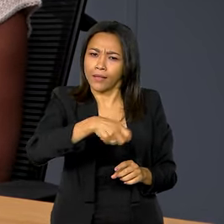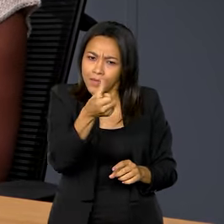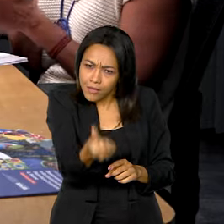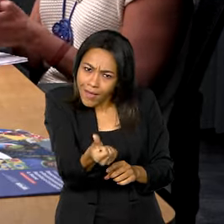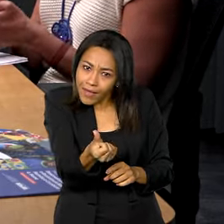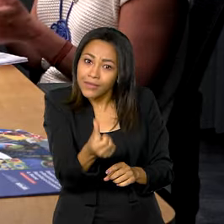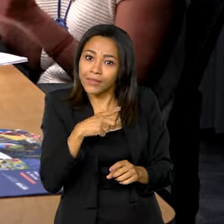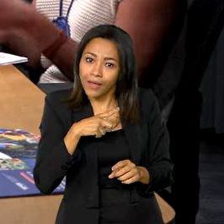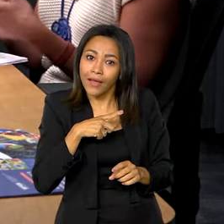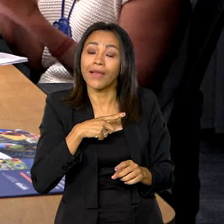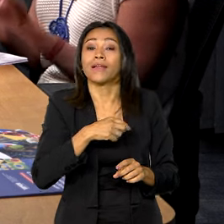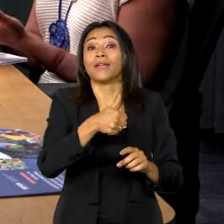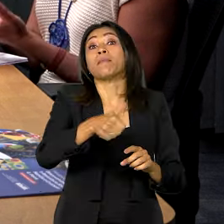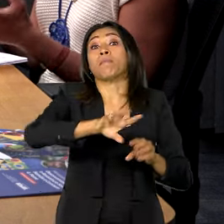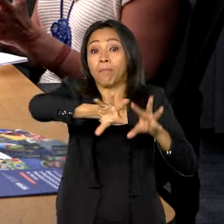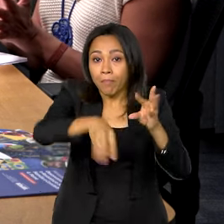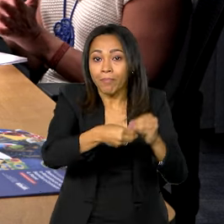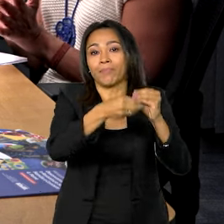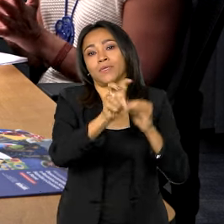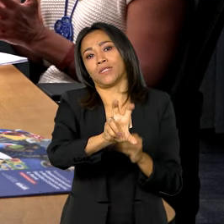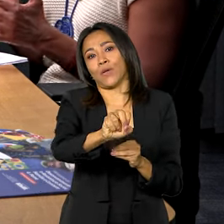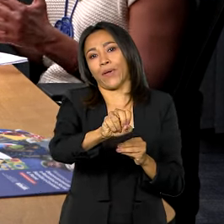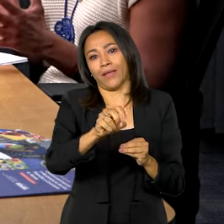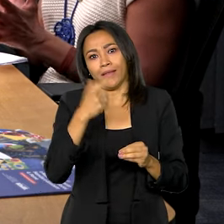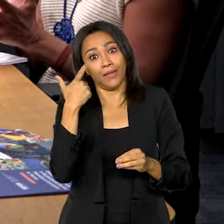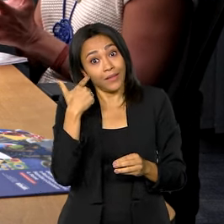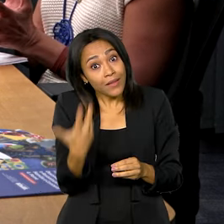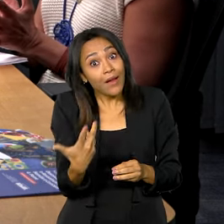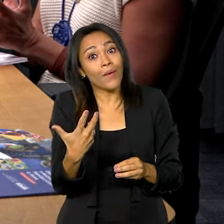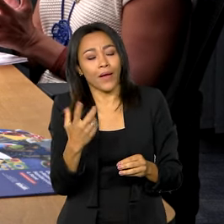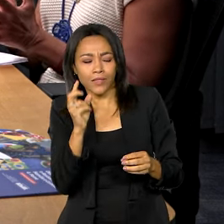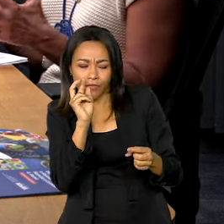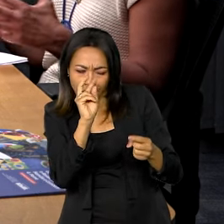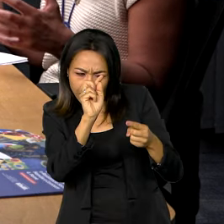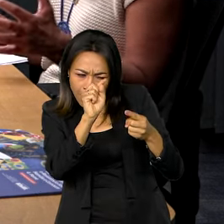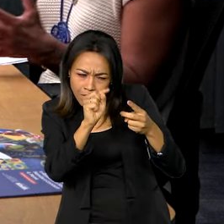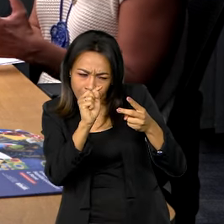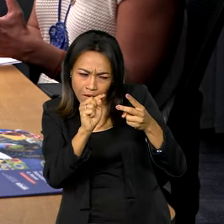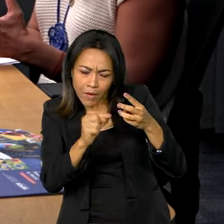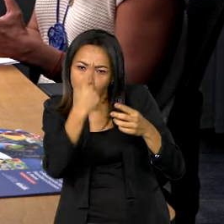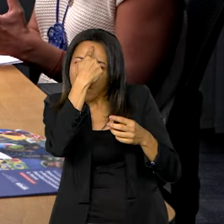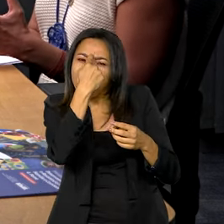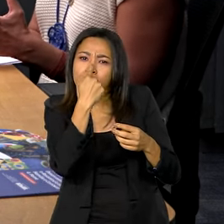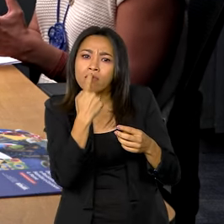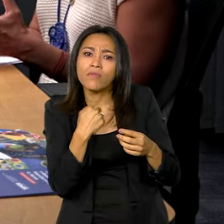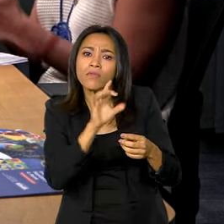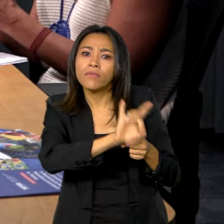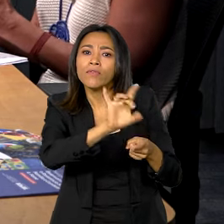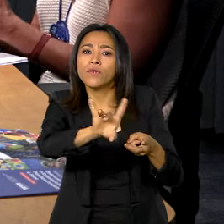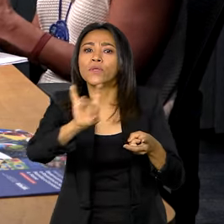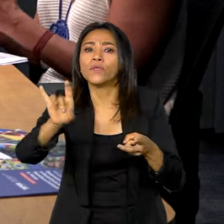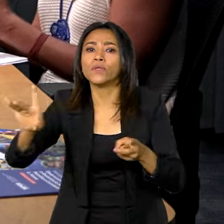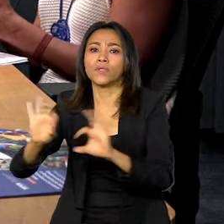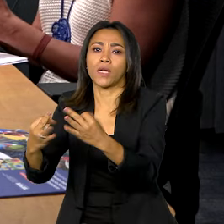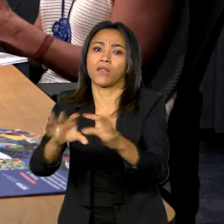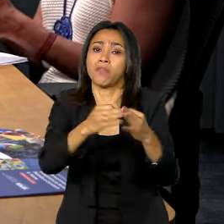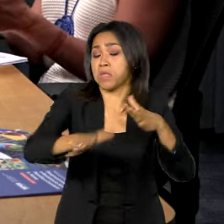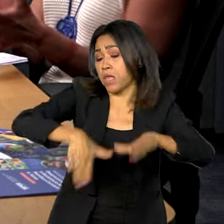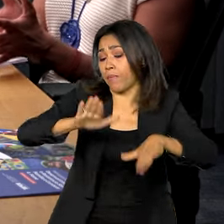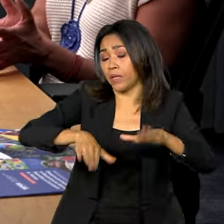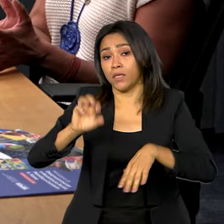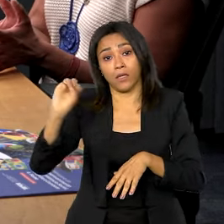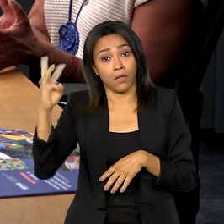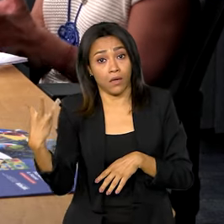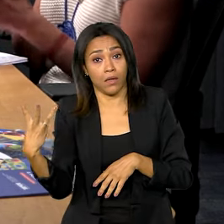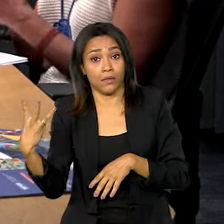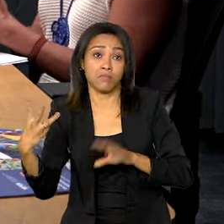que é o benefício nutriz mais 50 então a gente olha exatamente para toda a composição daquela família Independente se é uma família